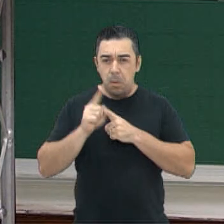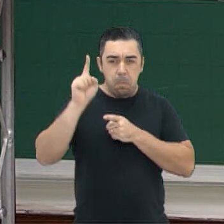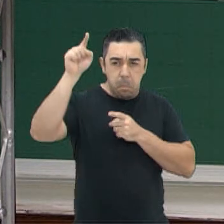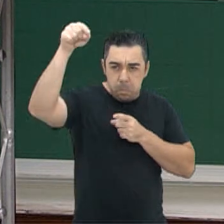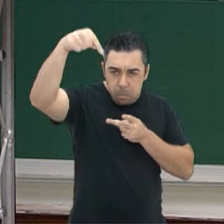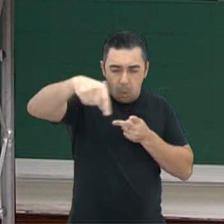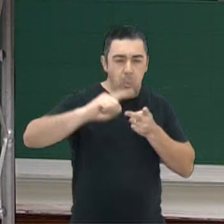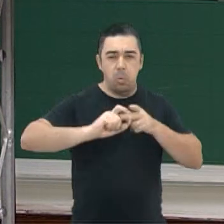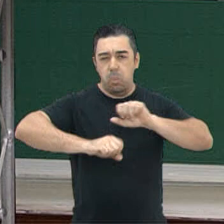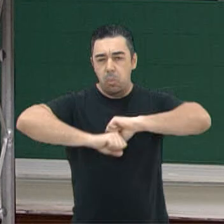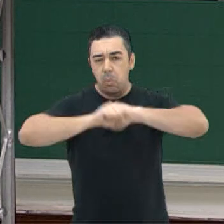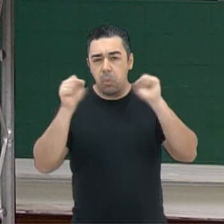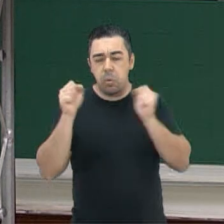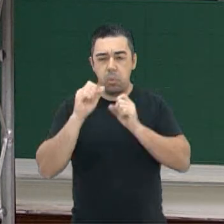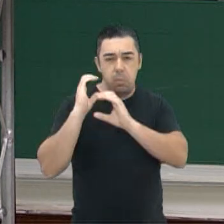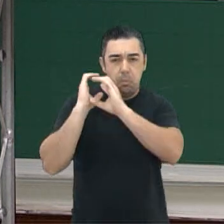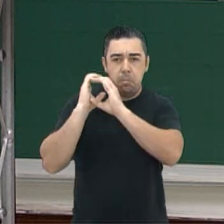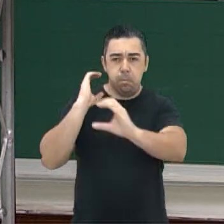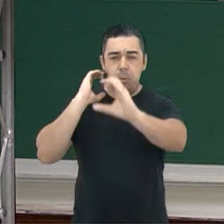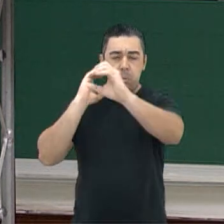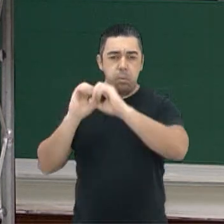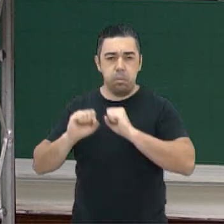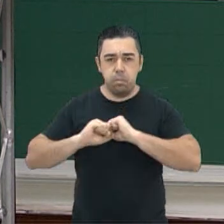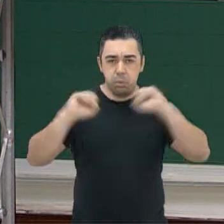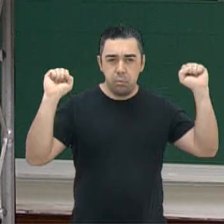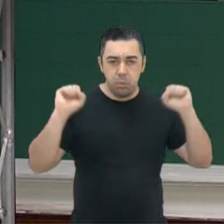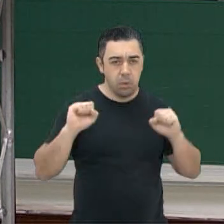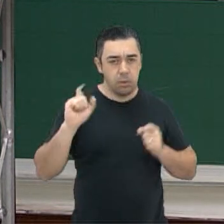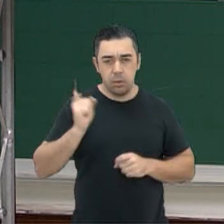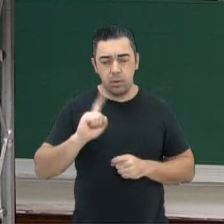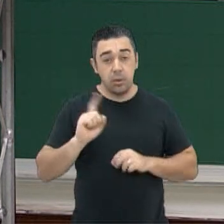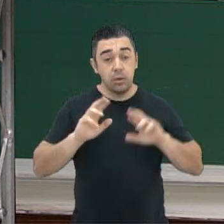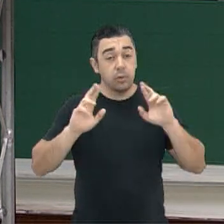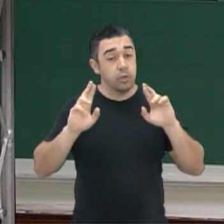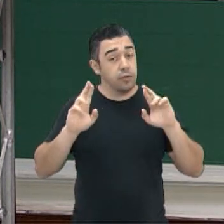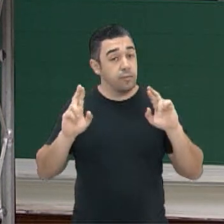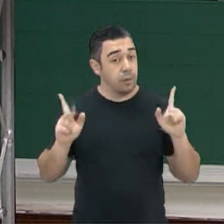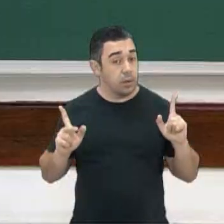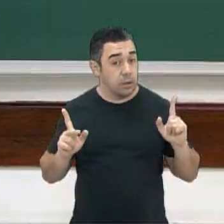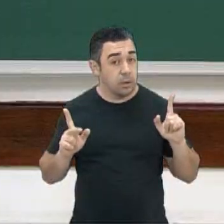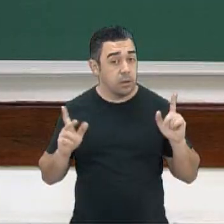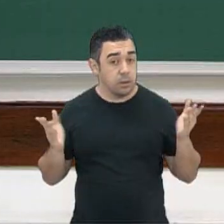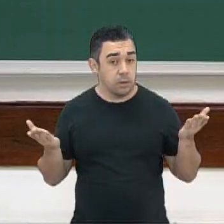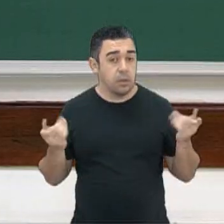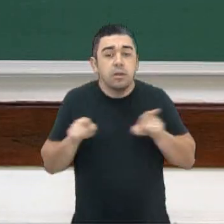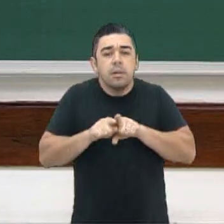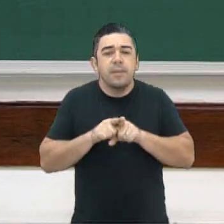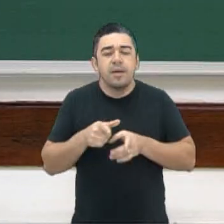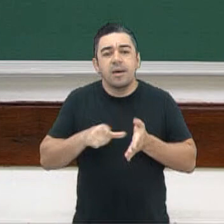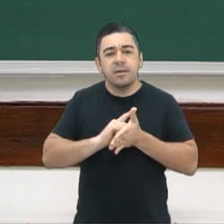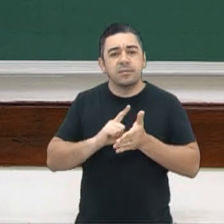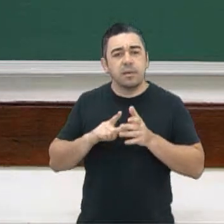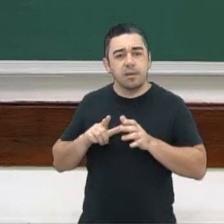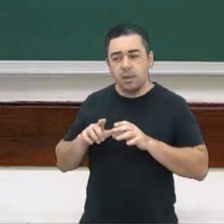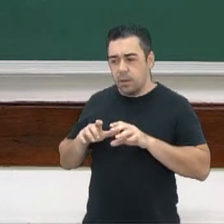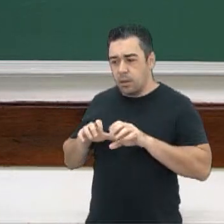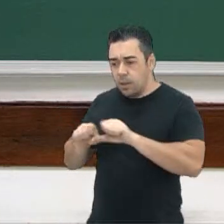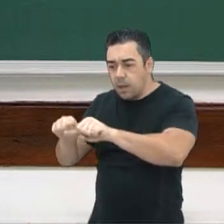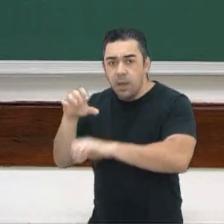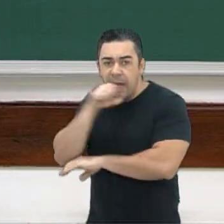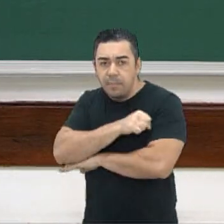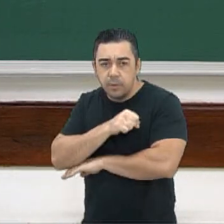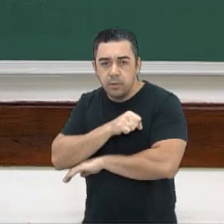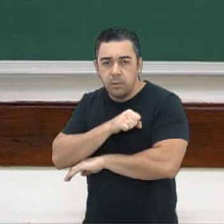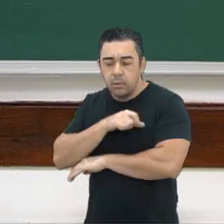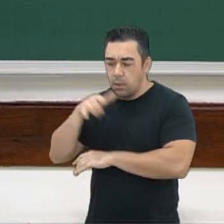morteiros, com armas de grosso calibre, com ataques, ou mesmo a Blitzkrieg, que estava acostumada com tanques